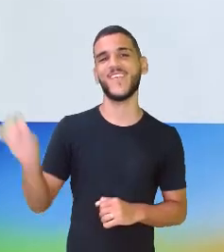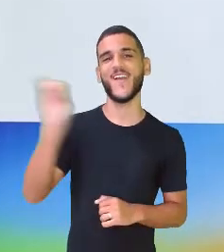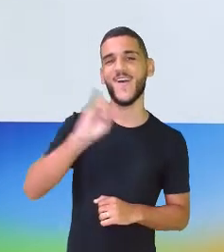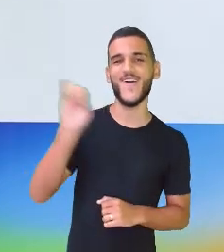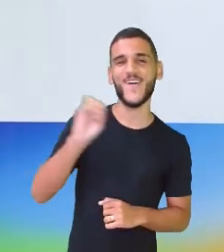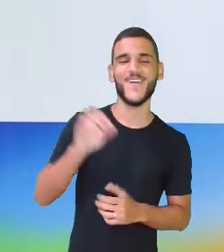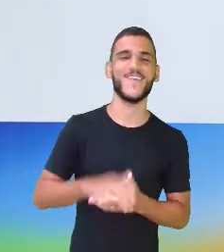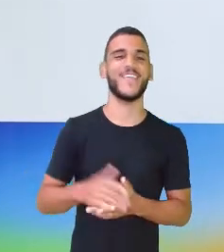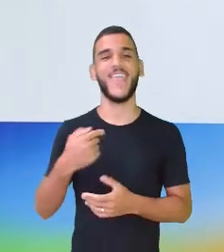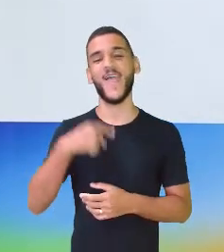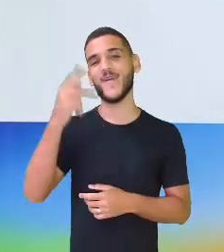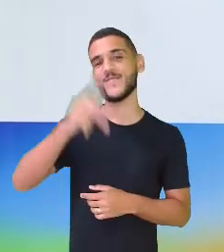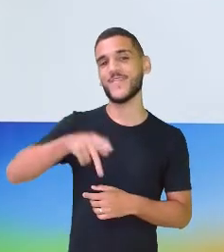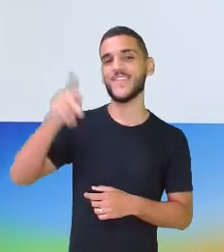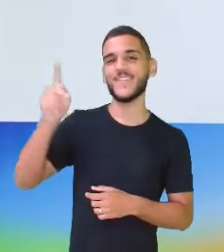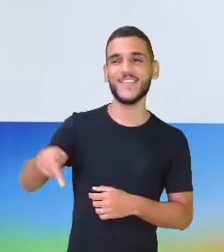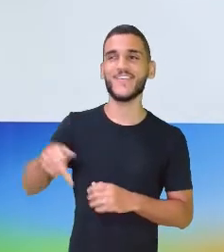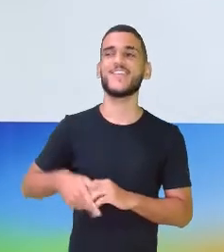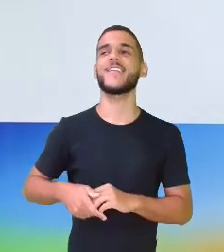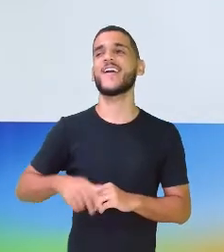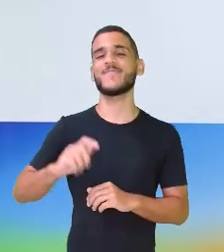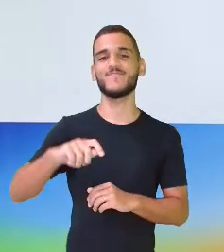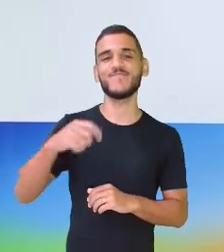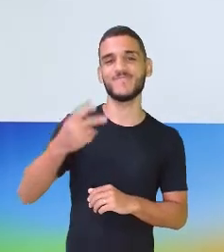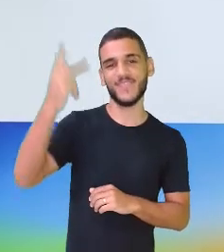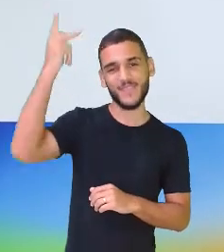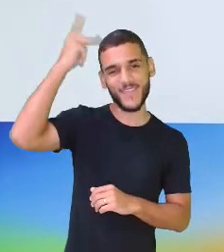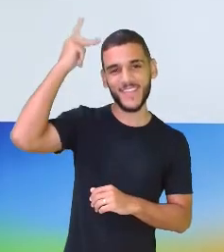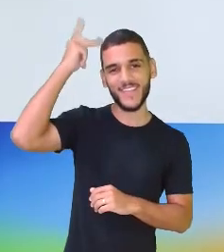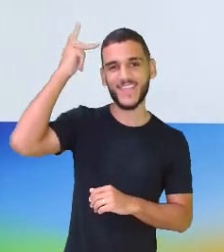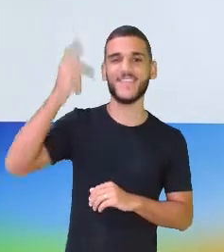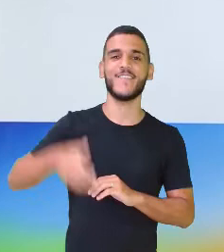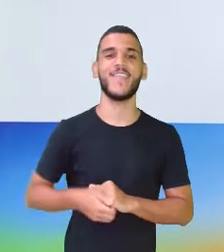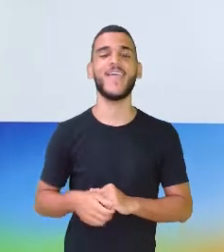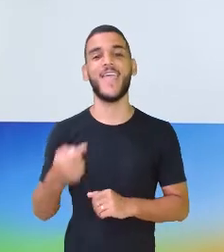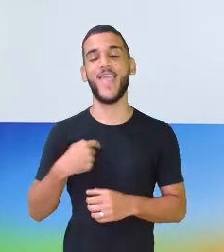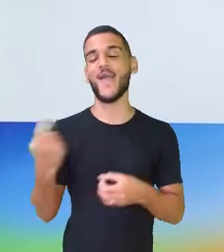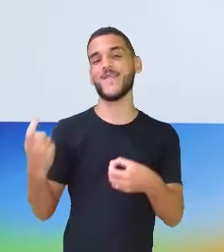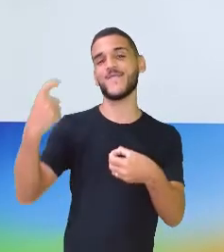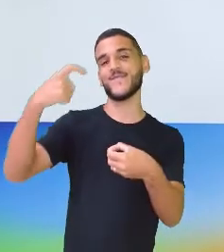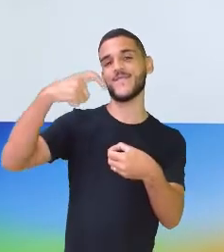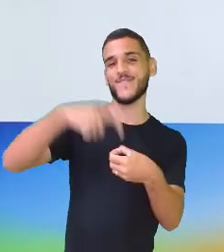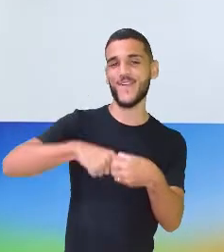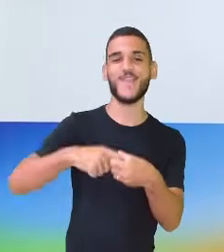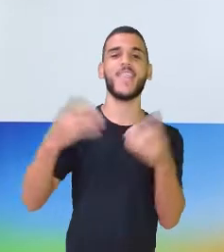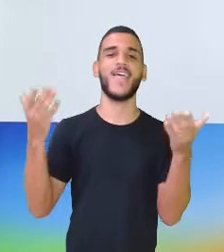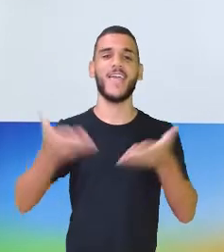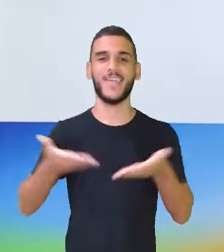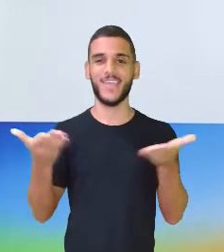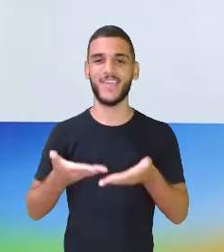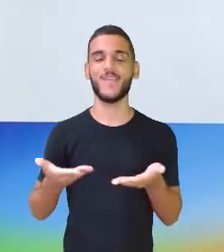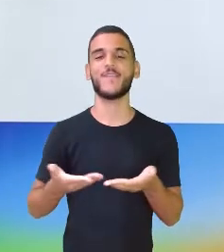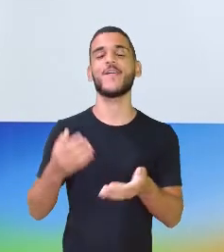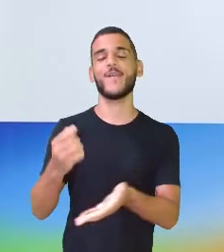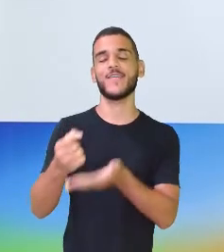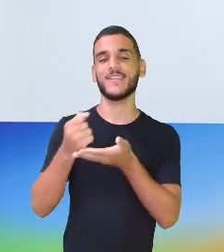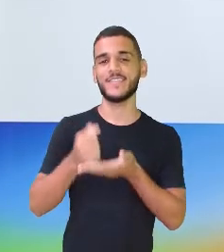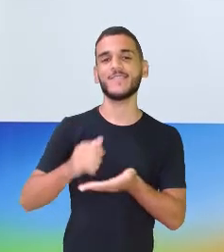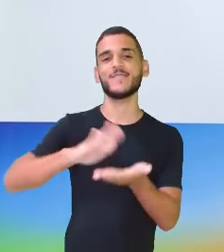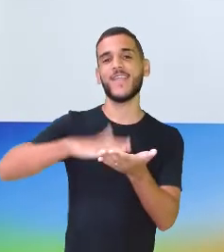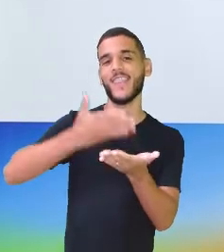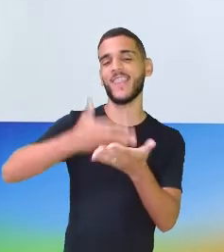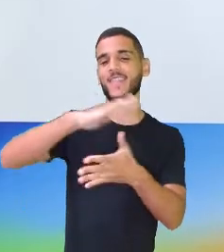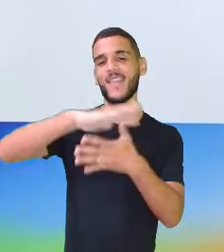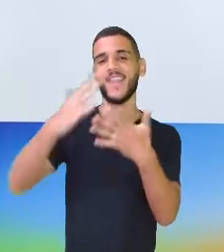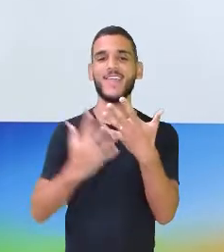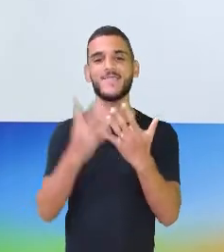Olá, sou a professora Patrícia Fontes, esse é o meu sinal. Eu estou de volta, hoje com a ajuda do intérprete de